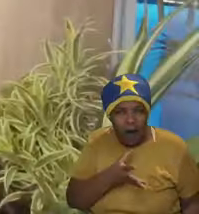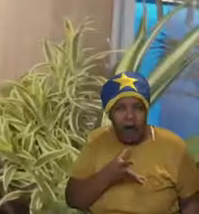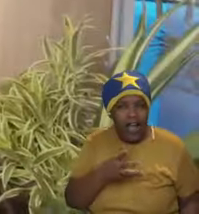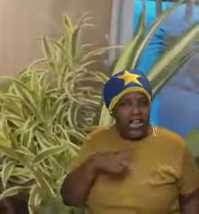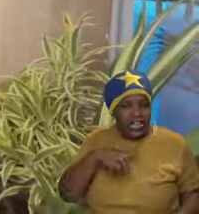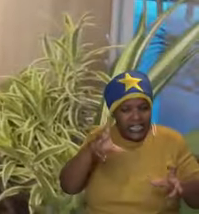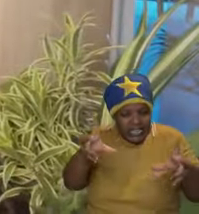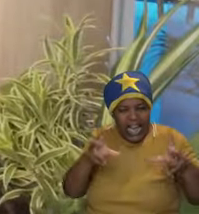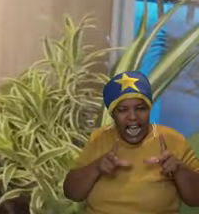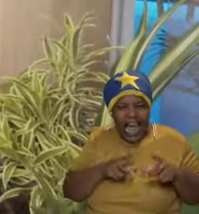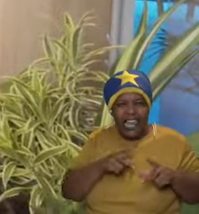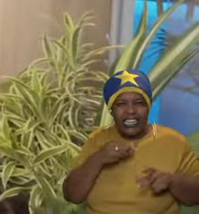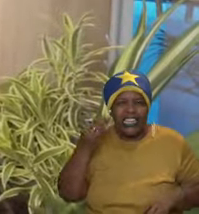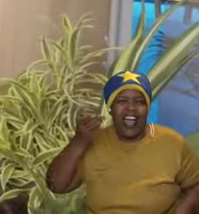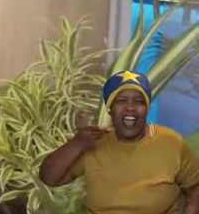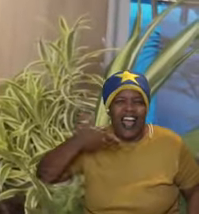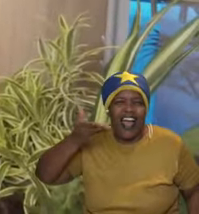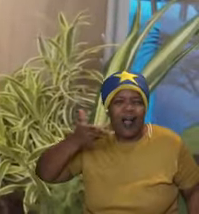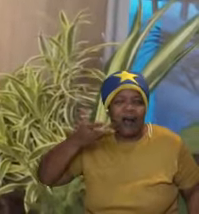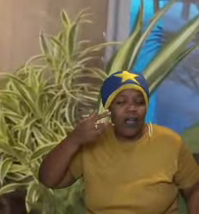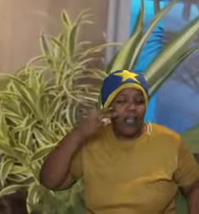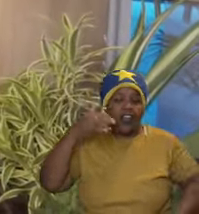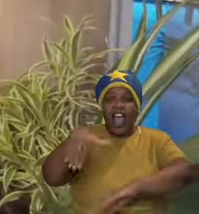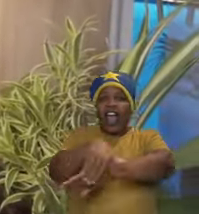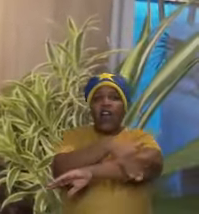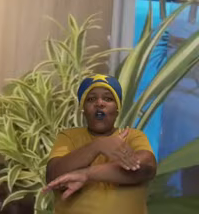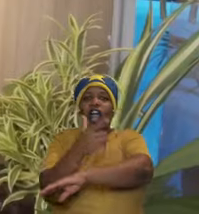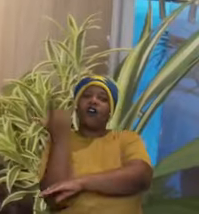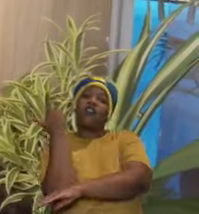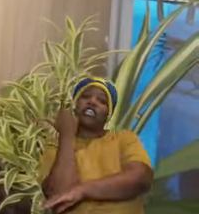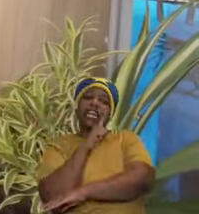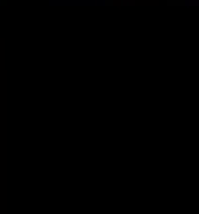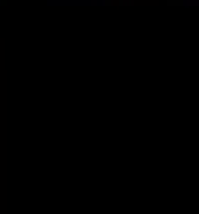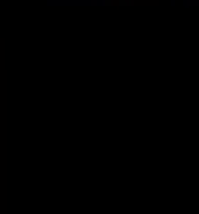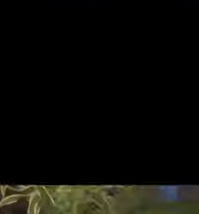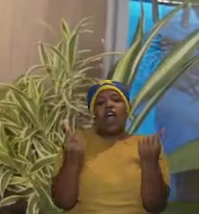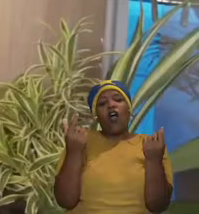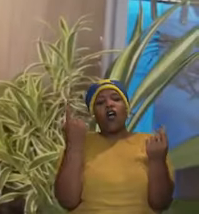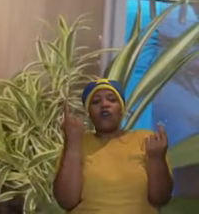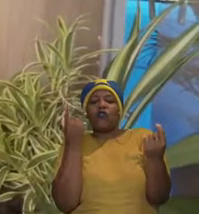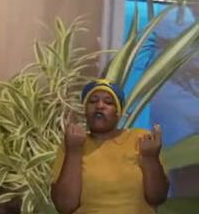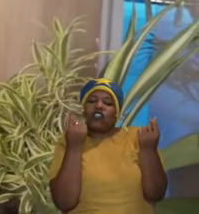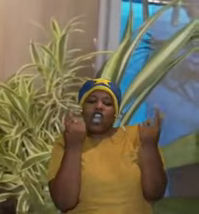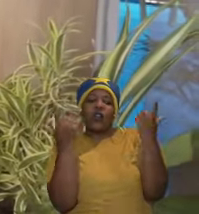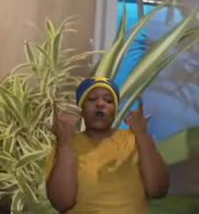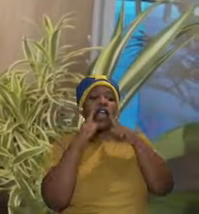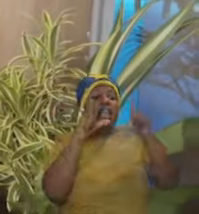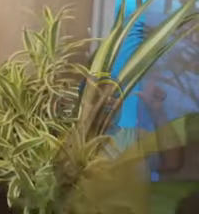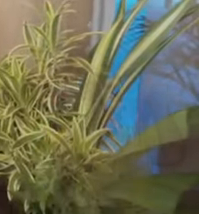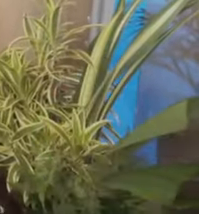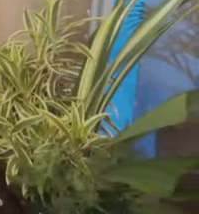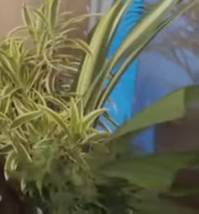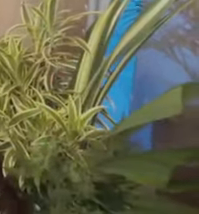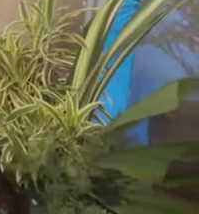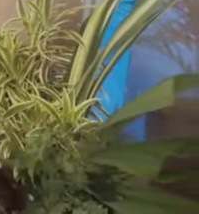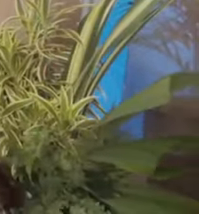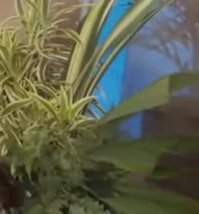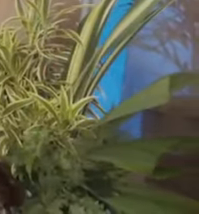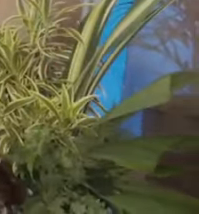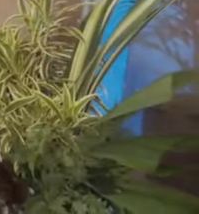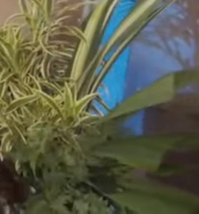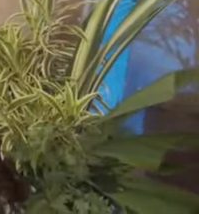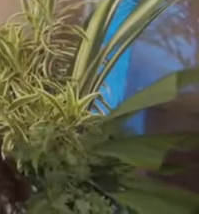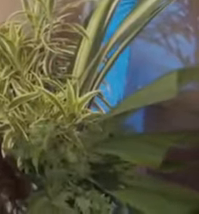absorve na manha. Na rua você ganha grana ou a grana te ganha. Lembrei do moleque no campo, cheio